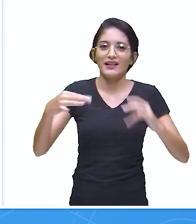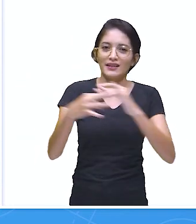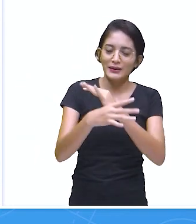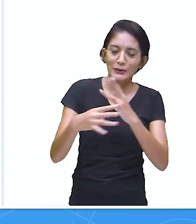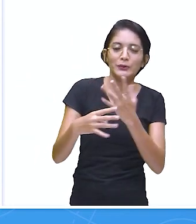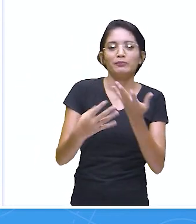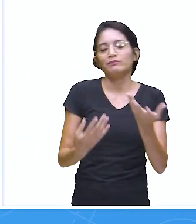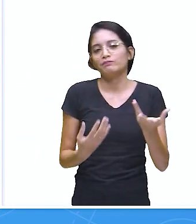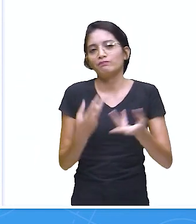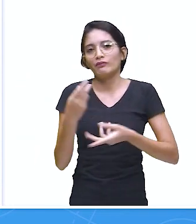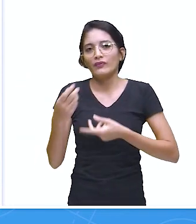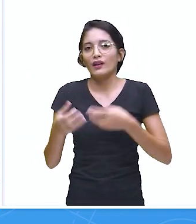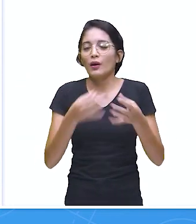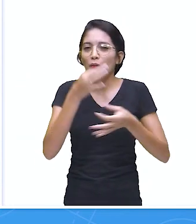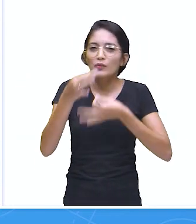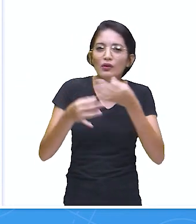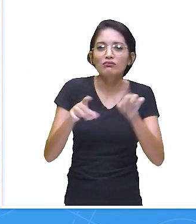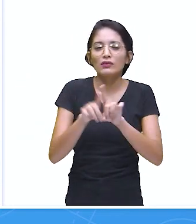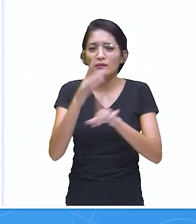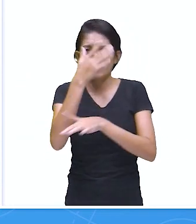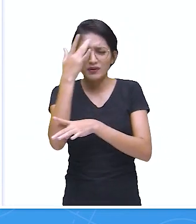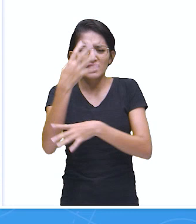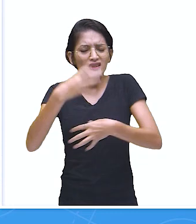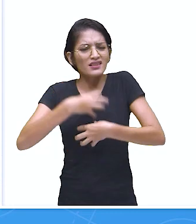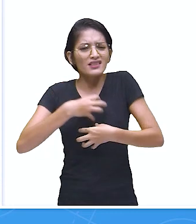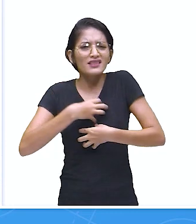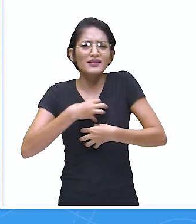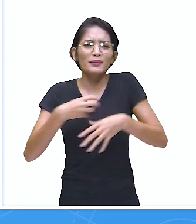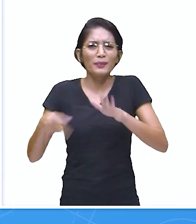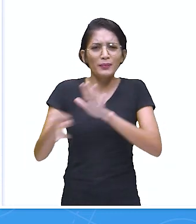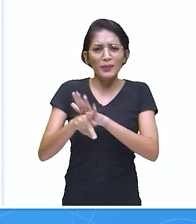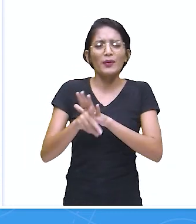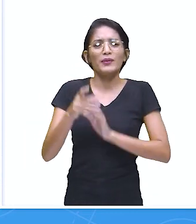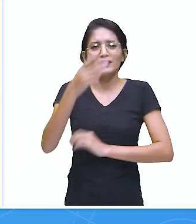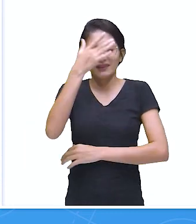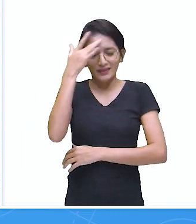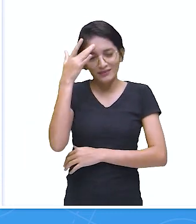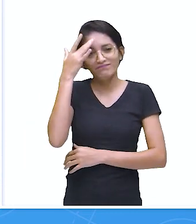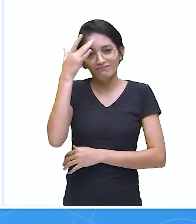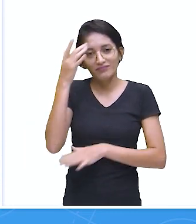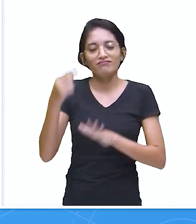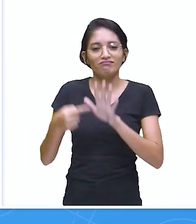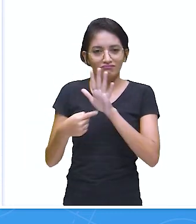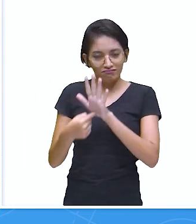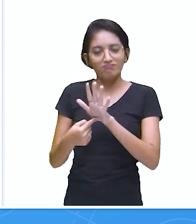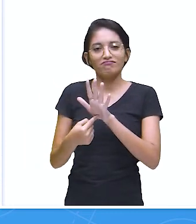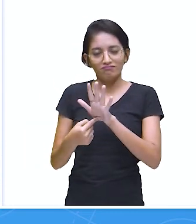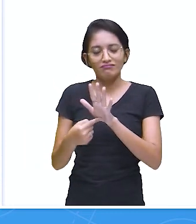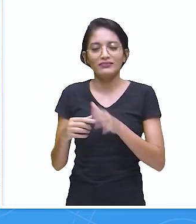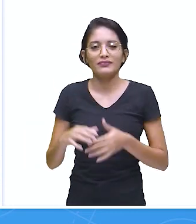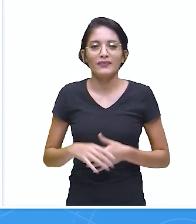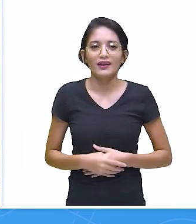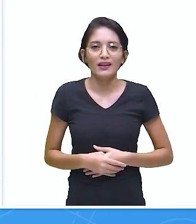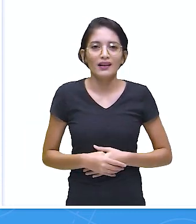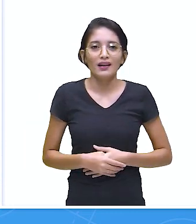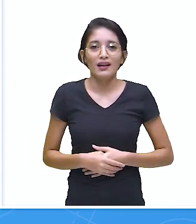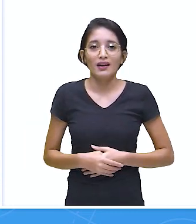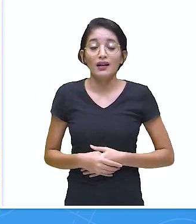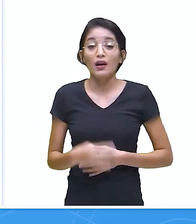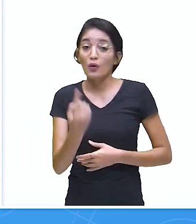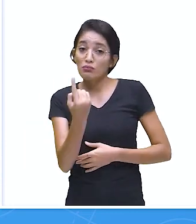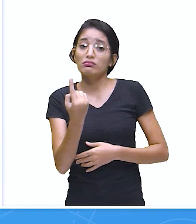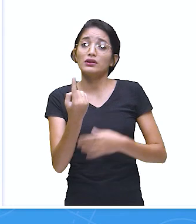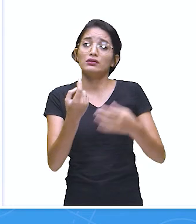críticas de aspecto que as pessoas, do sentimento das pessoas. Então, ele vai trazer, a charge também vai trazer uma